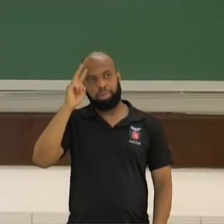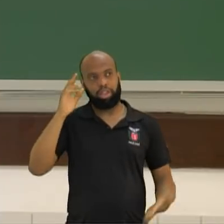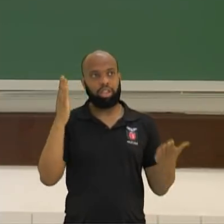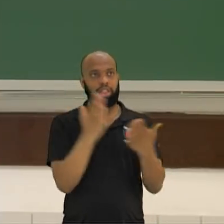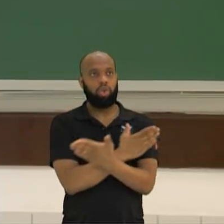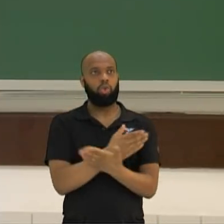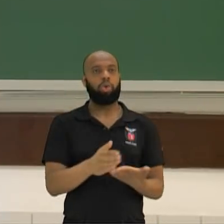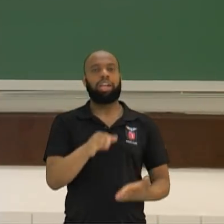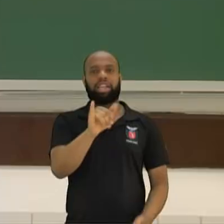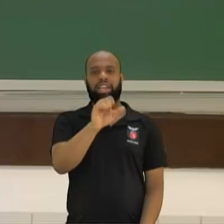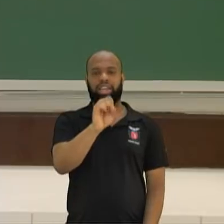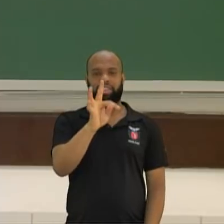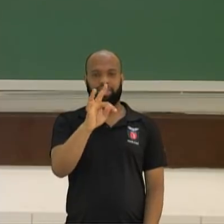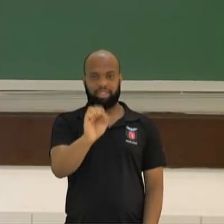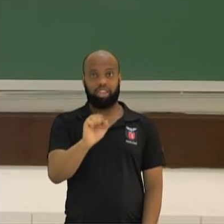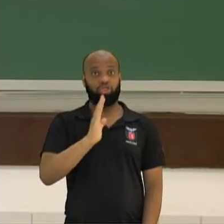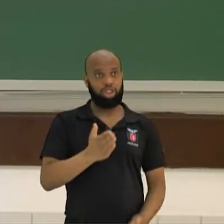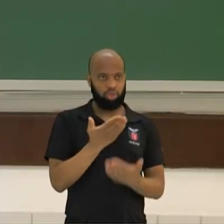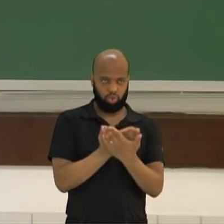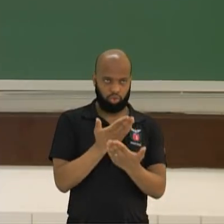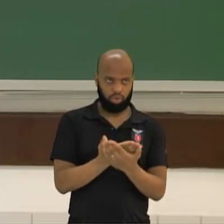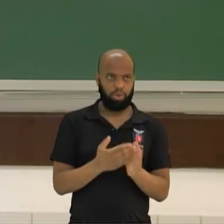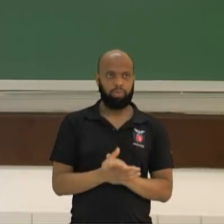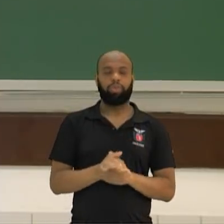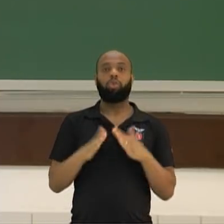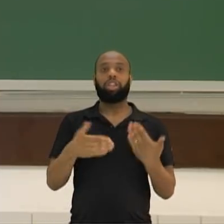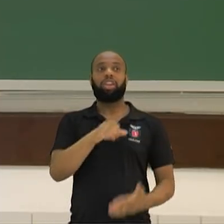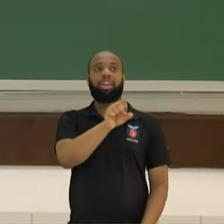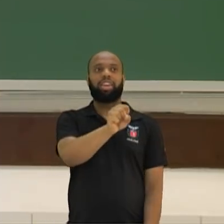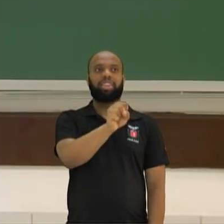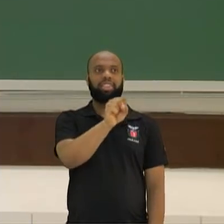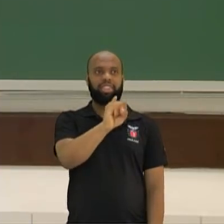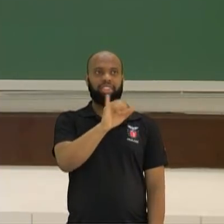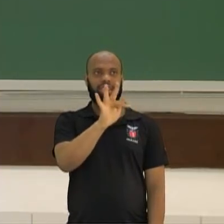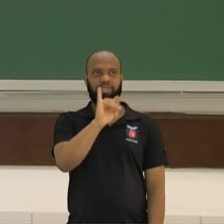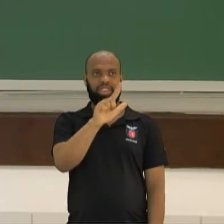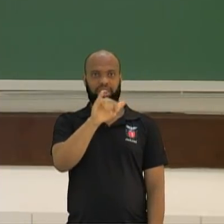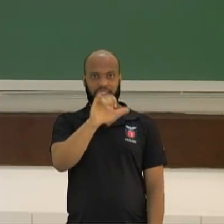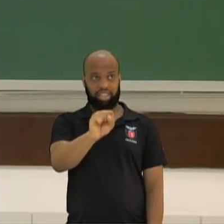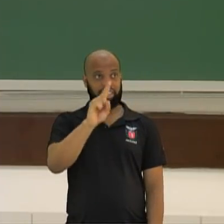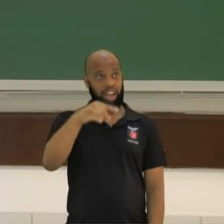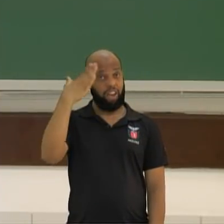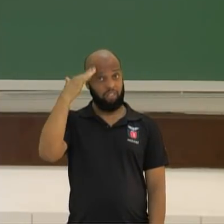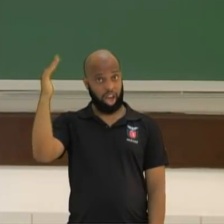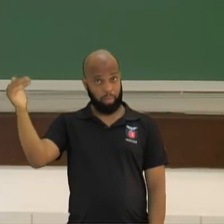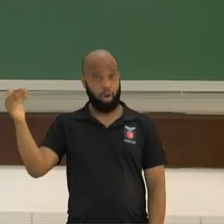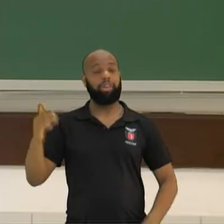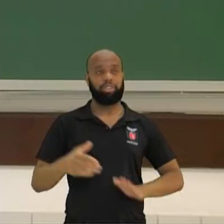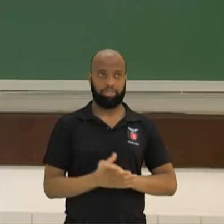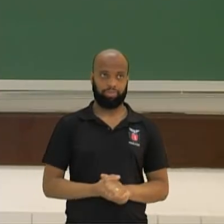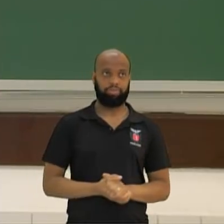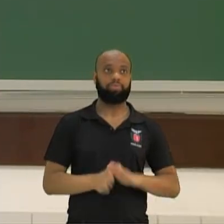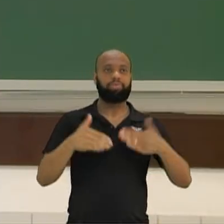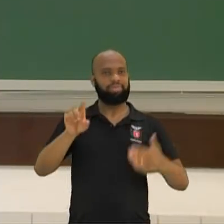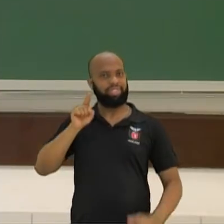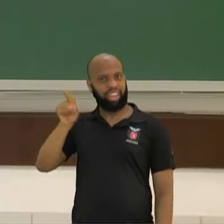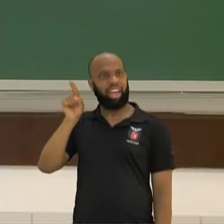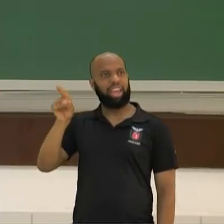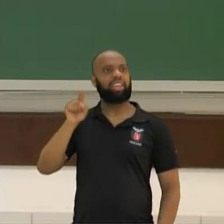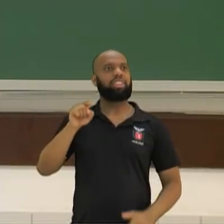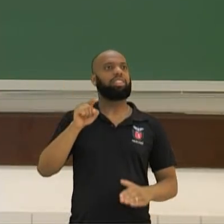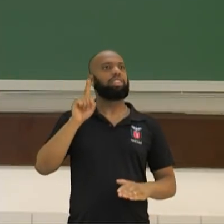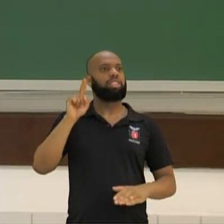das ISTs que a gente estudou. Então, a sífilis, né, que é uma bem famosa, bem conhecida. A sífilis é